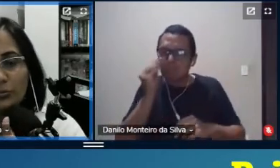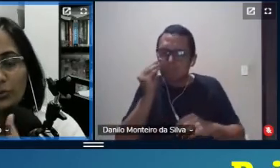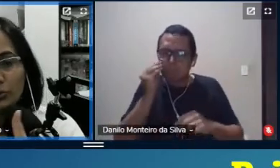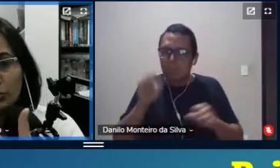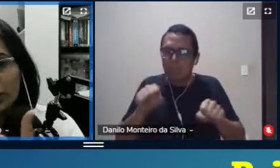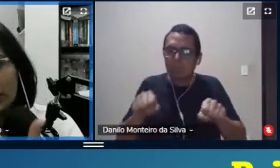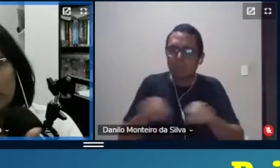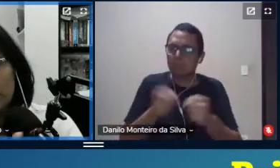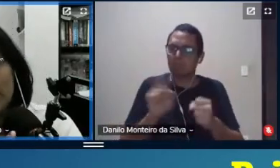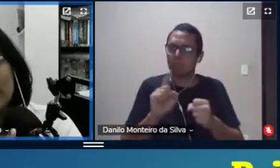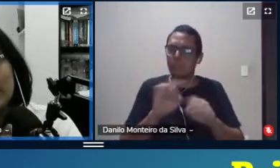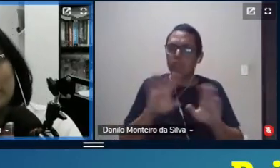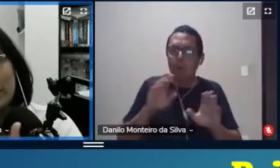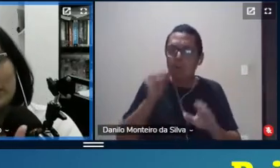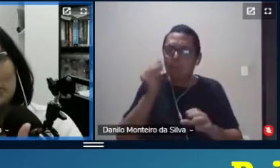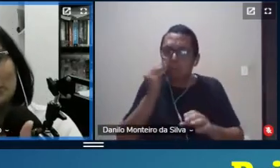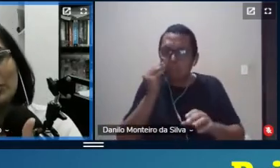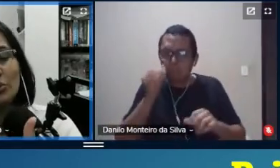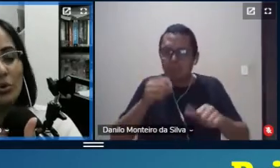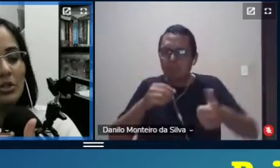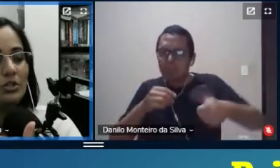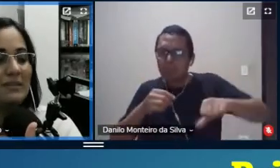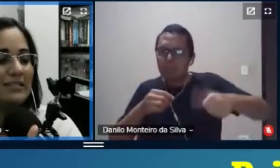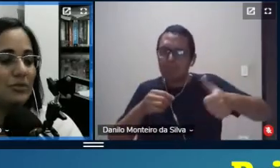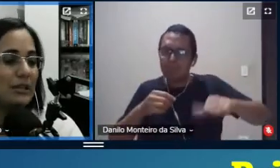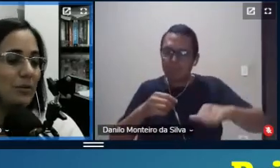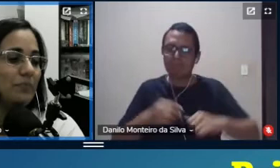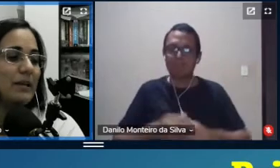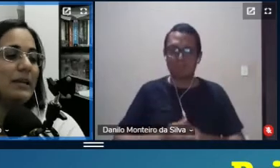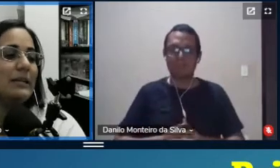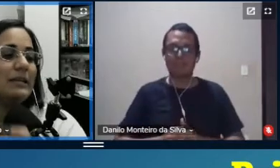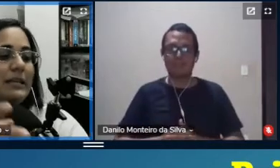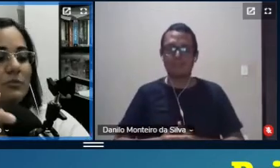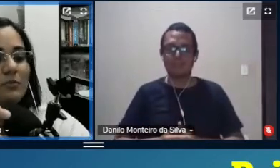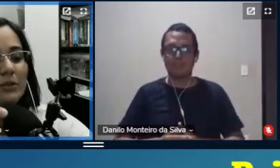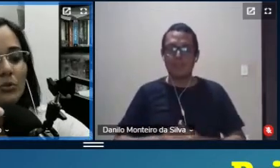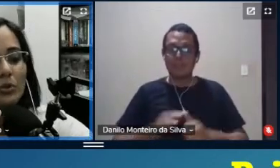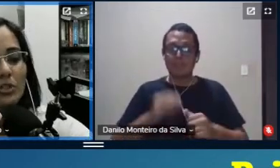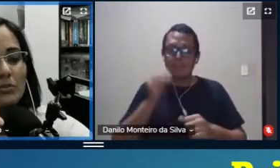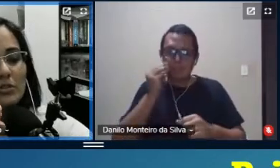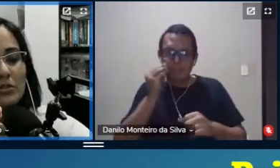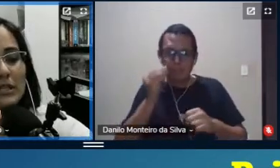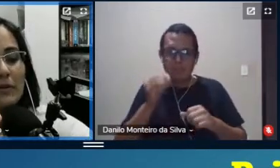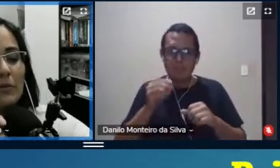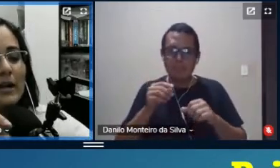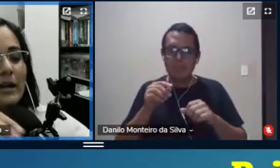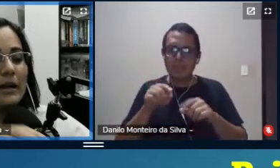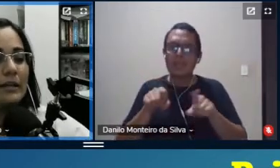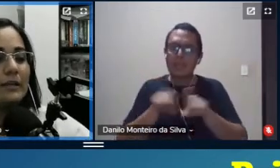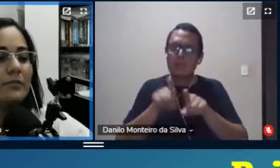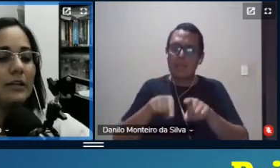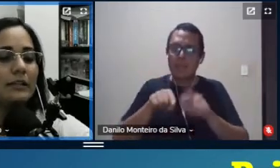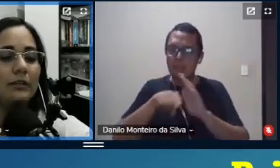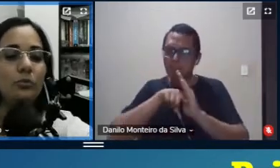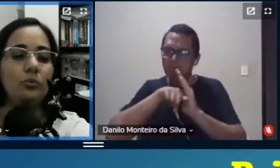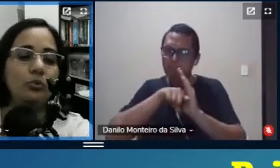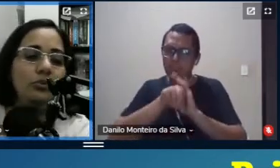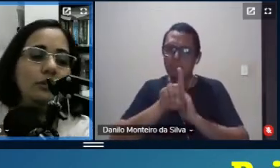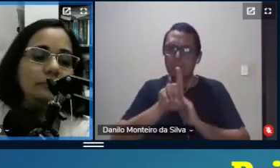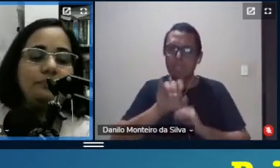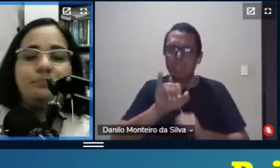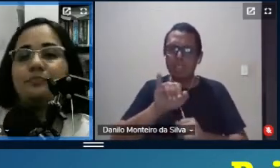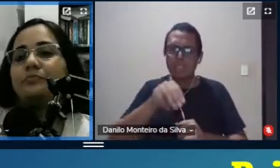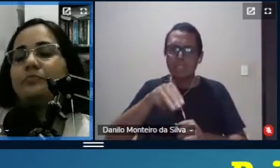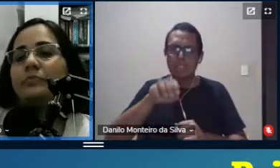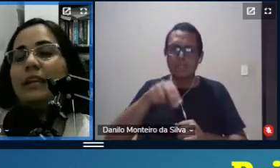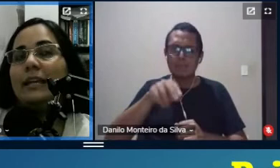inspetor visual, ele também é um inspetor dimensional. O que é o inspetor dimensional? É o cara que fica lá na